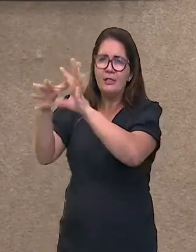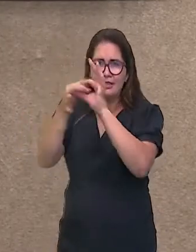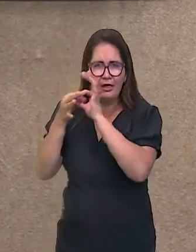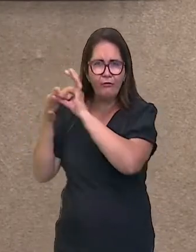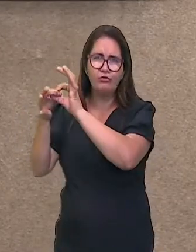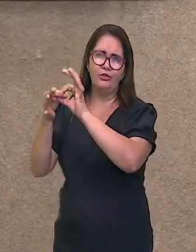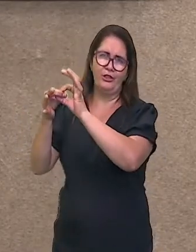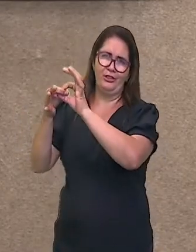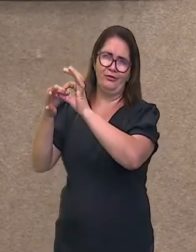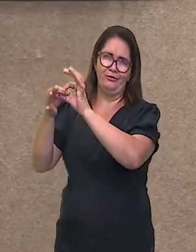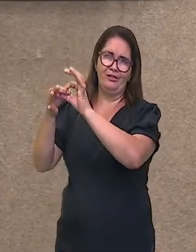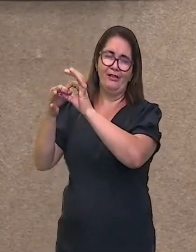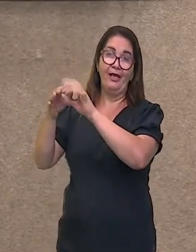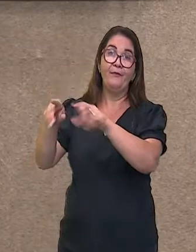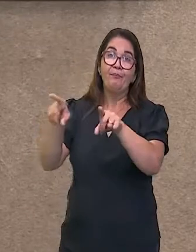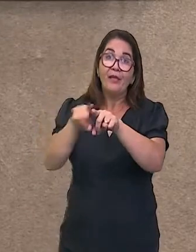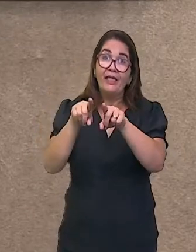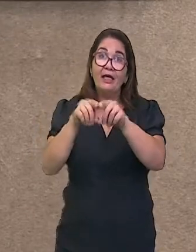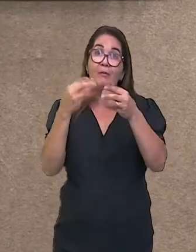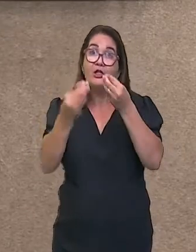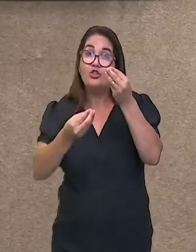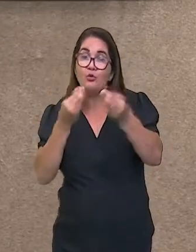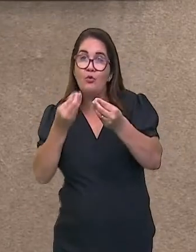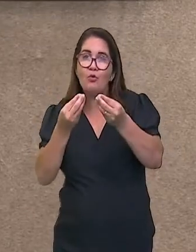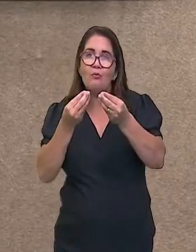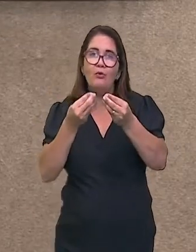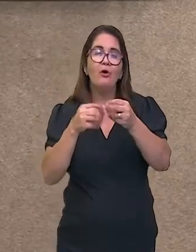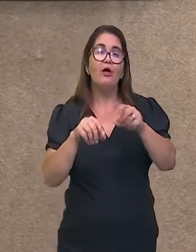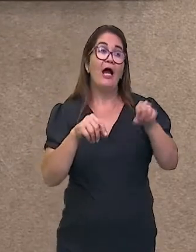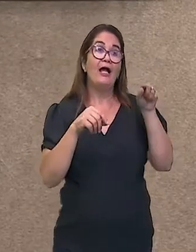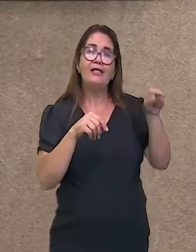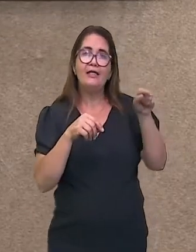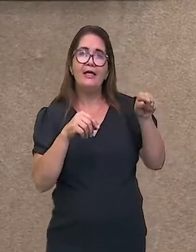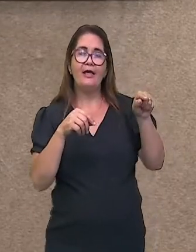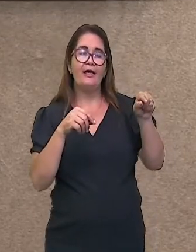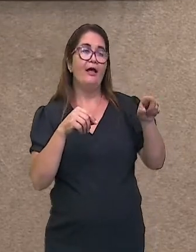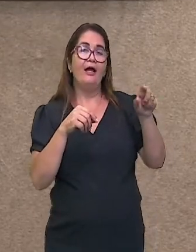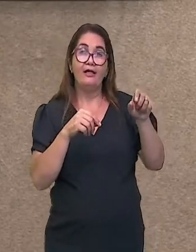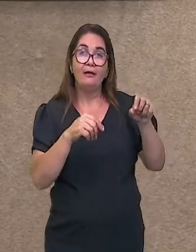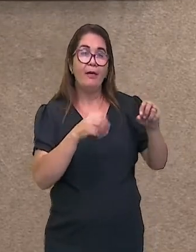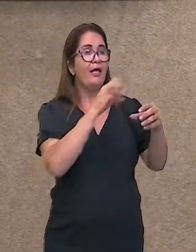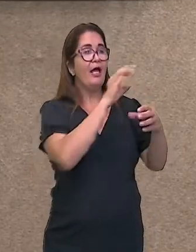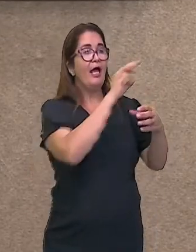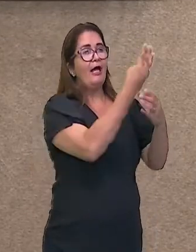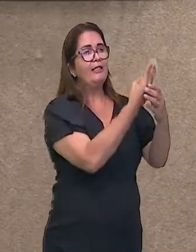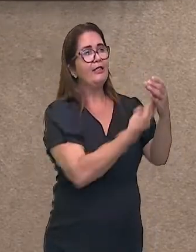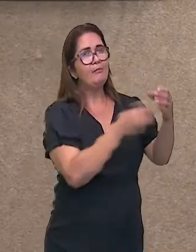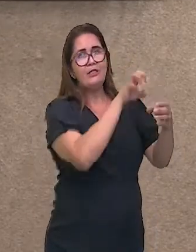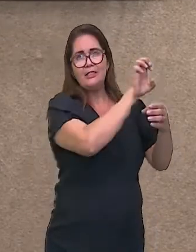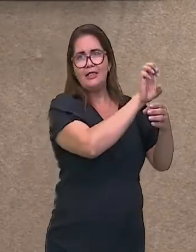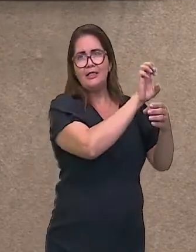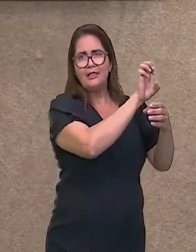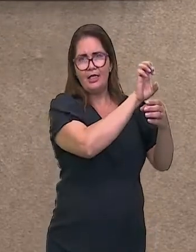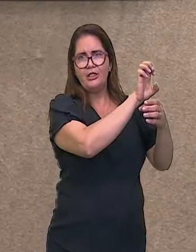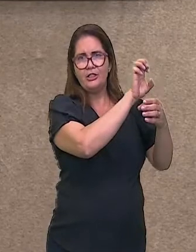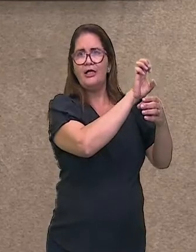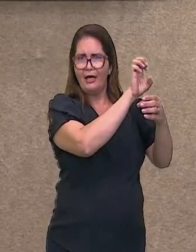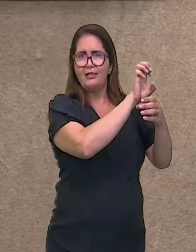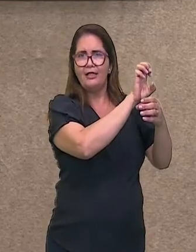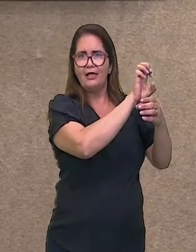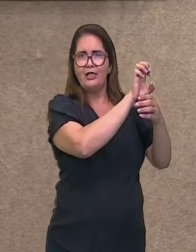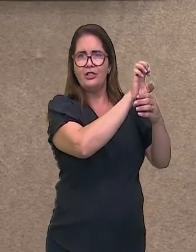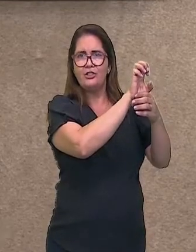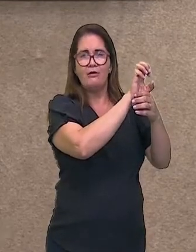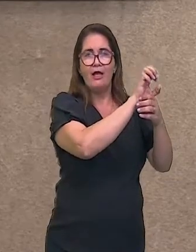Otomano renderam-se, sobrando apenas a Alemanha. O Império Alemão, arrasado pela guerra, também se rendeu após